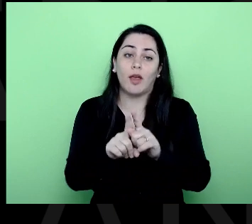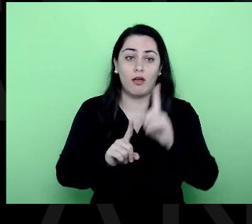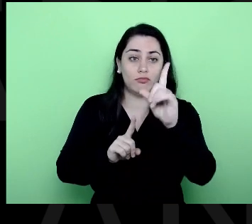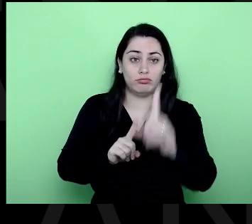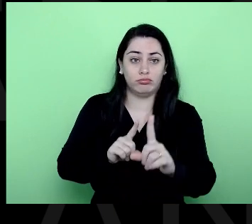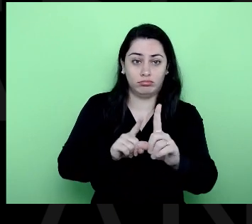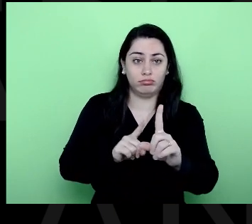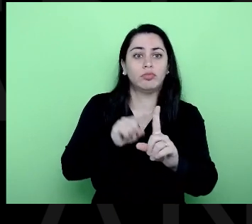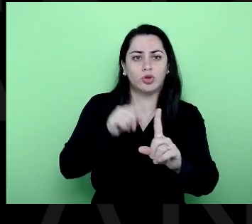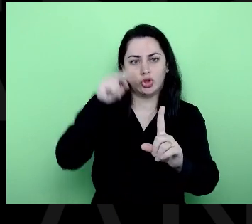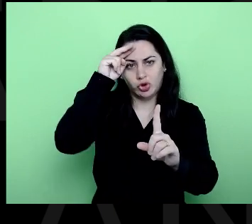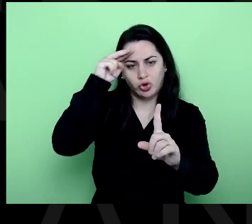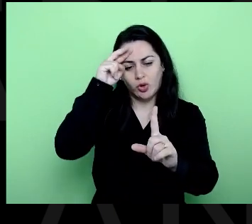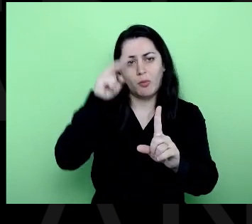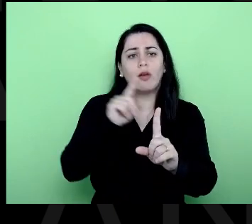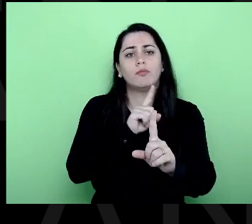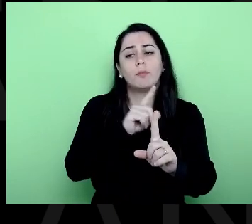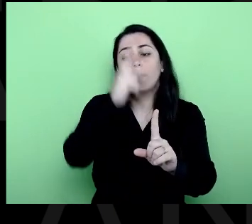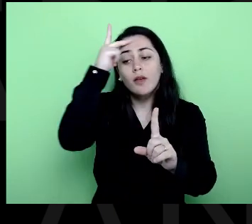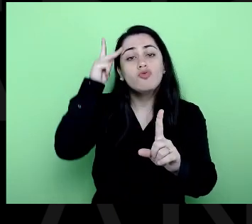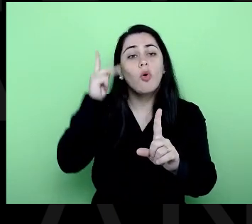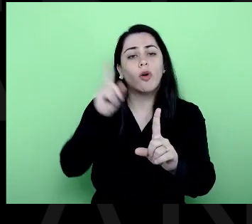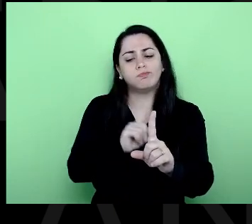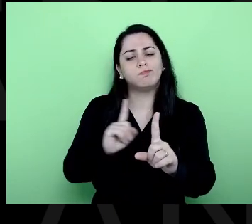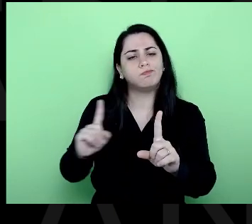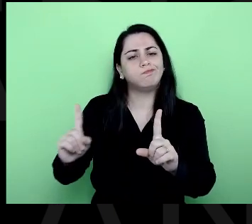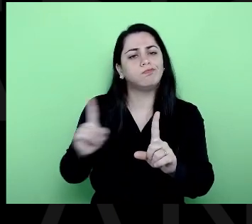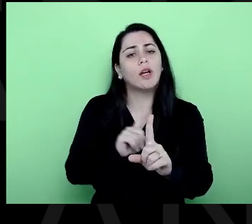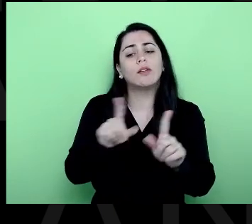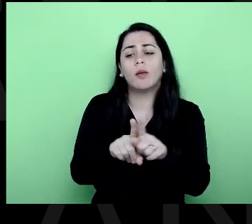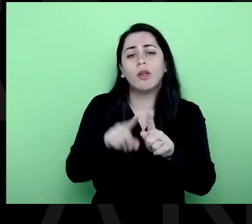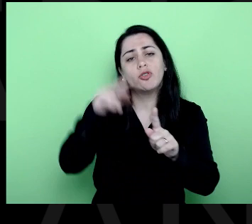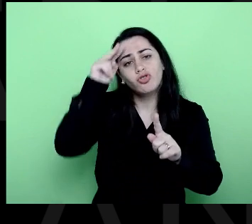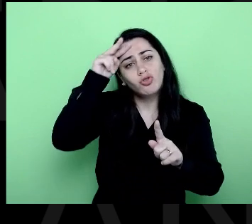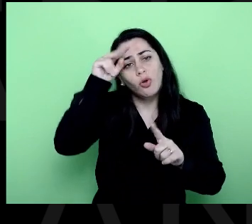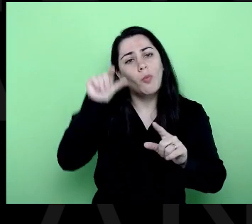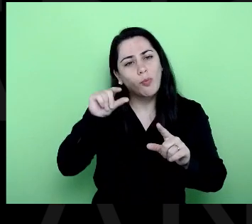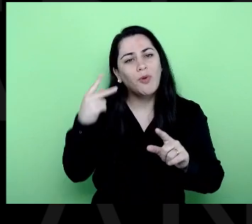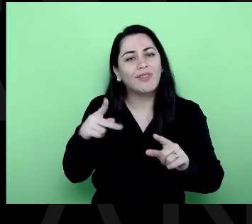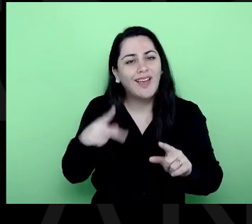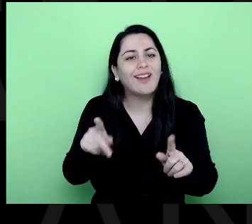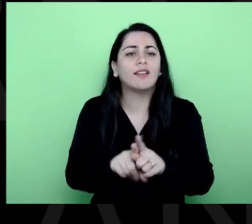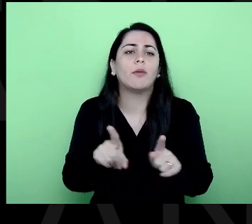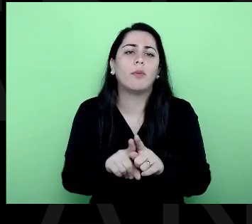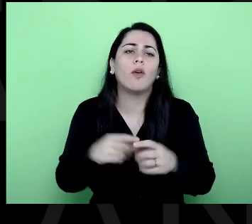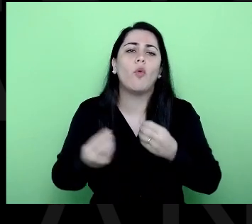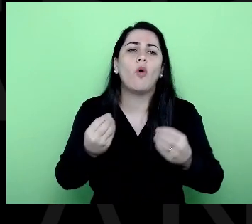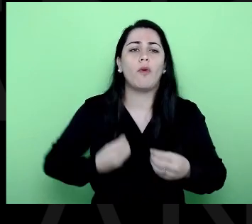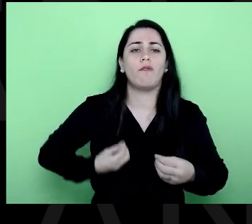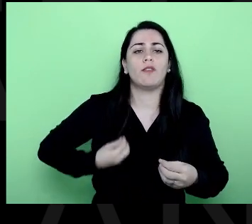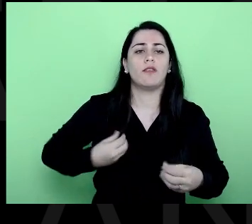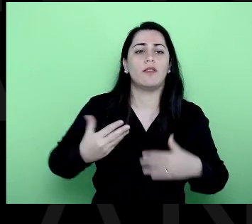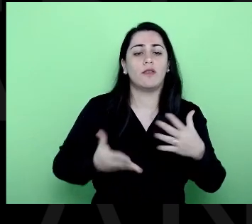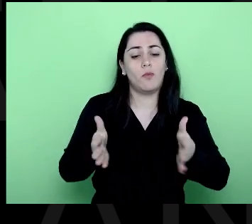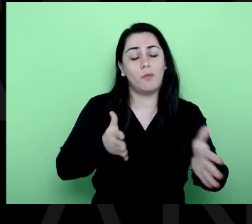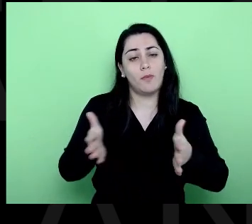pessoas interessantes, porque uma biografia... Não é só o cara, né? É o entorno, é a vida que ele vive, é a época